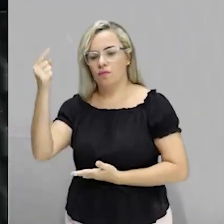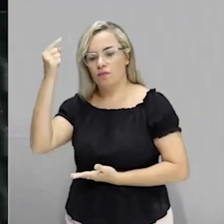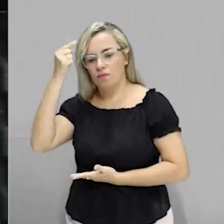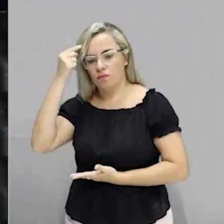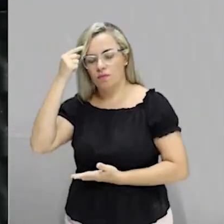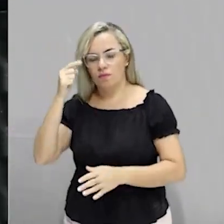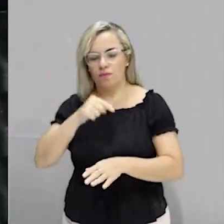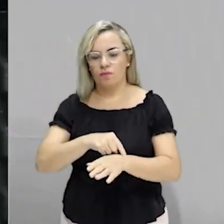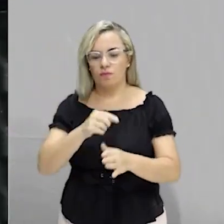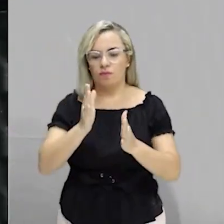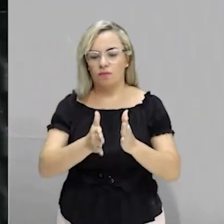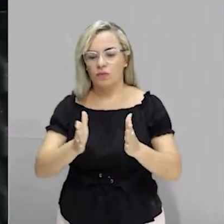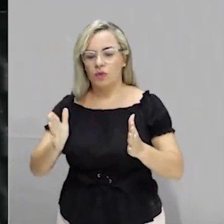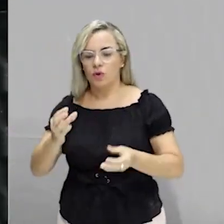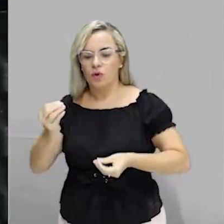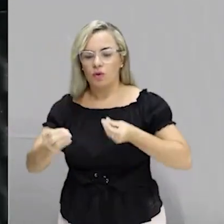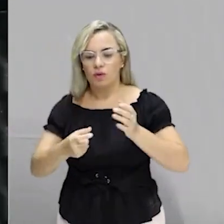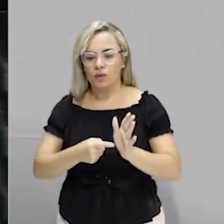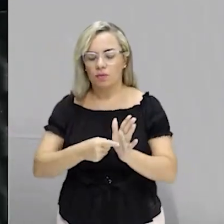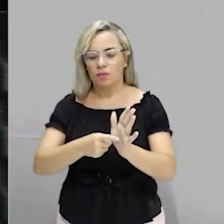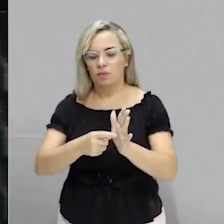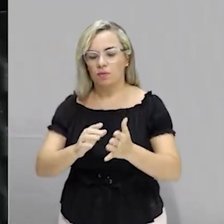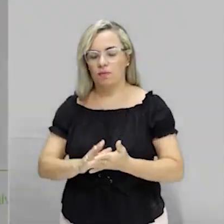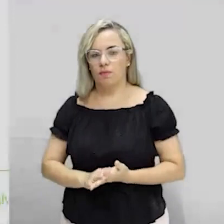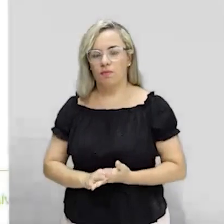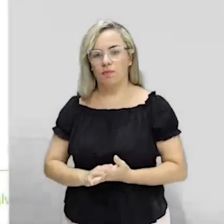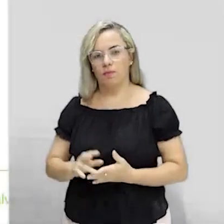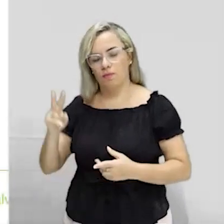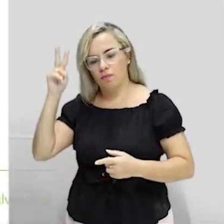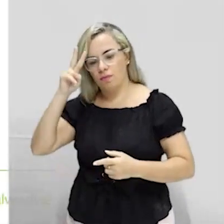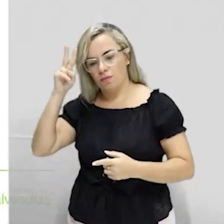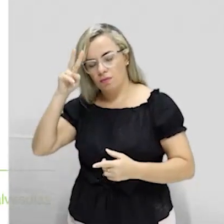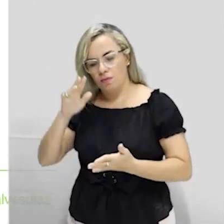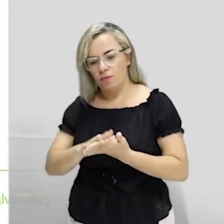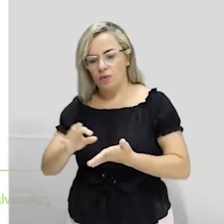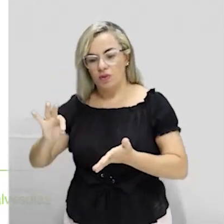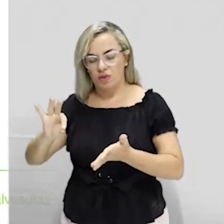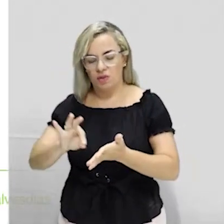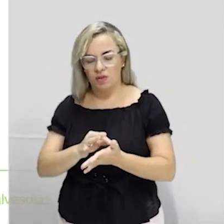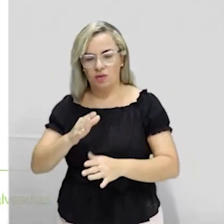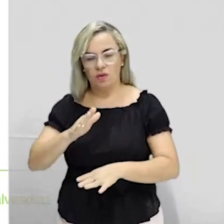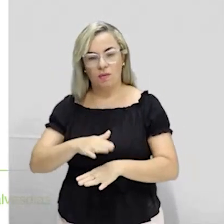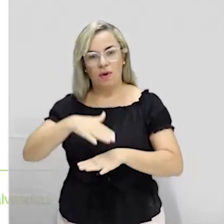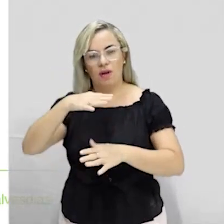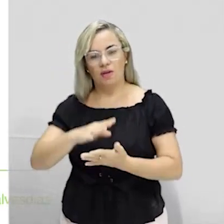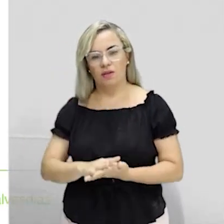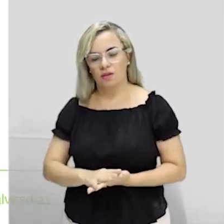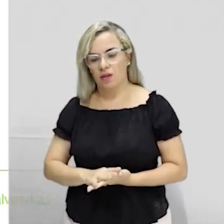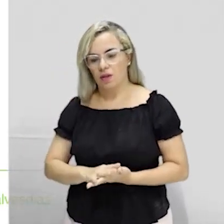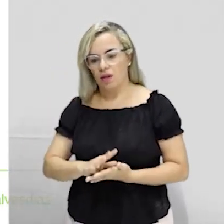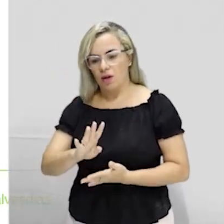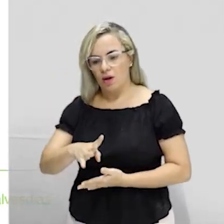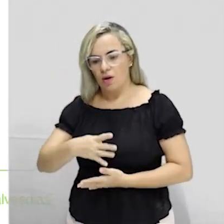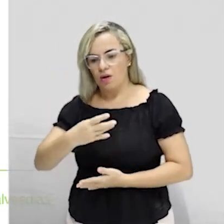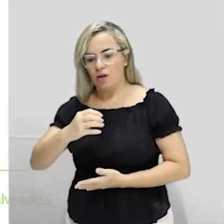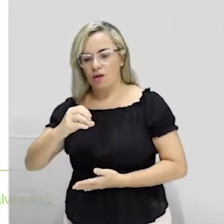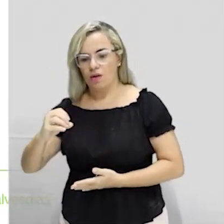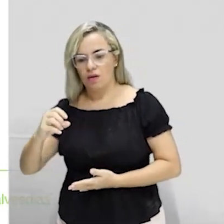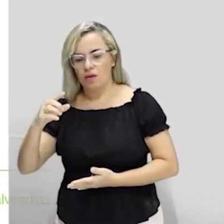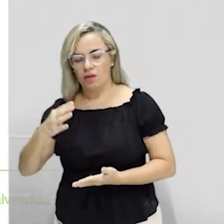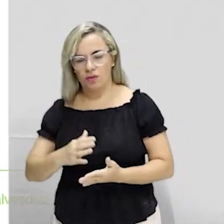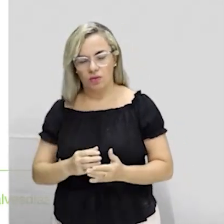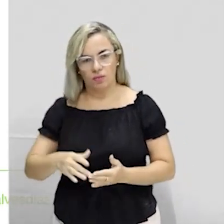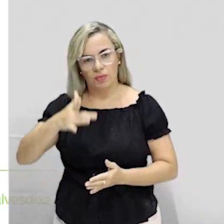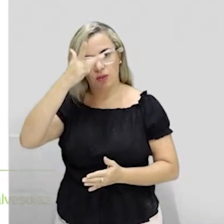de prorrogação, como é que vai ficar? Lembra que se inscreveram mais 4.000 candidatos? Então, eu vou ter C mais 4.000,